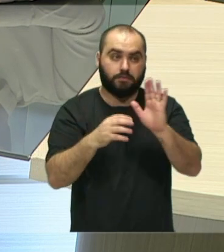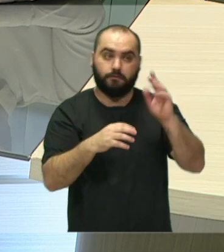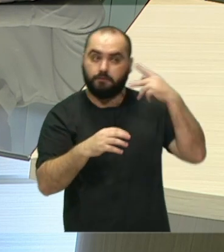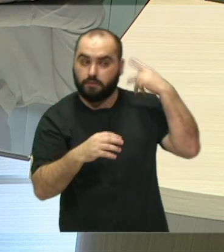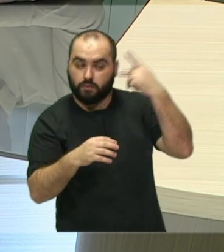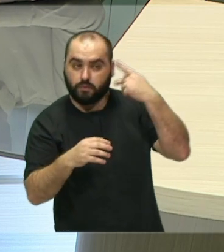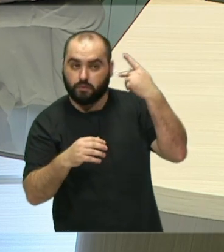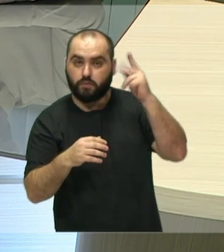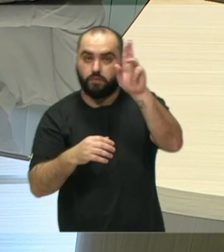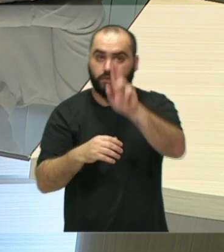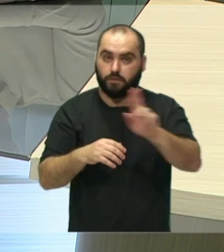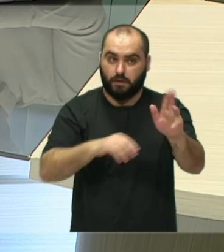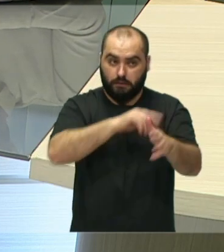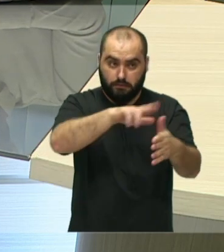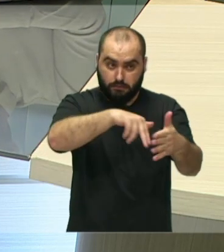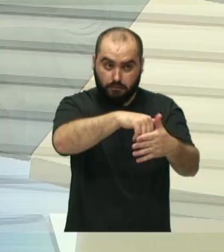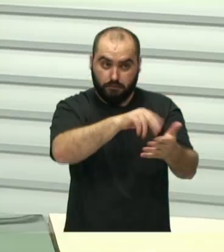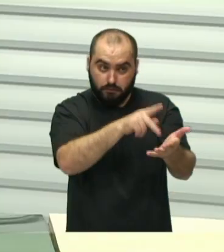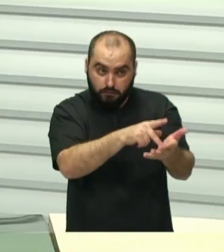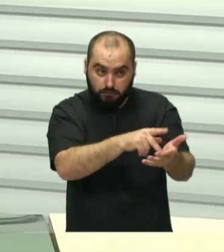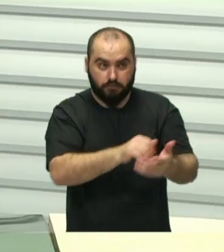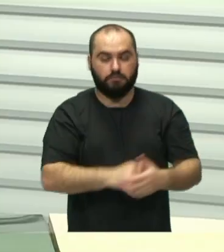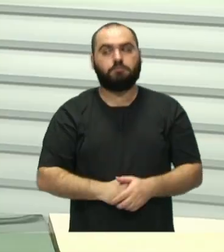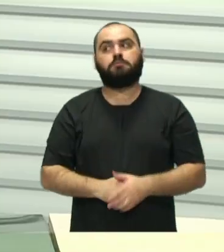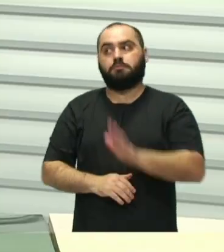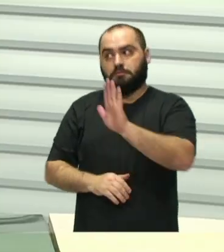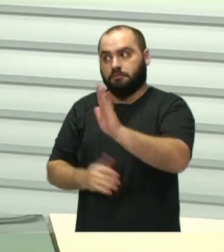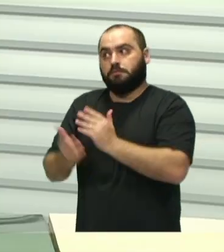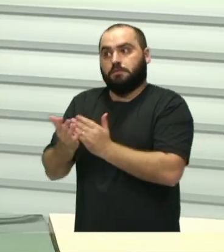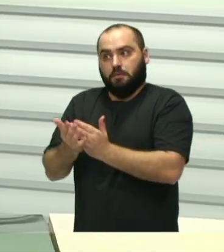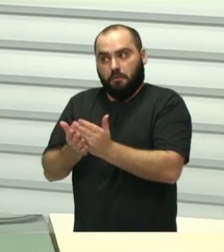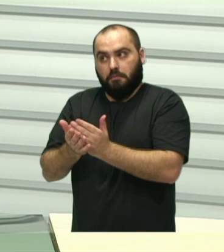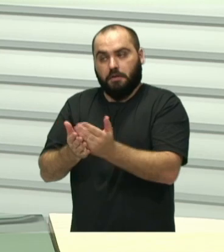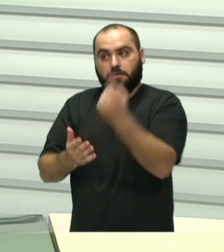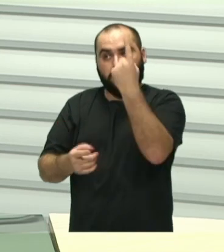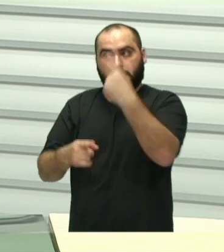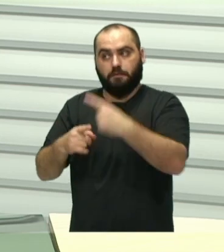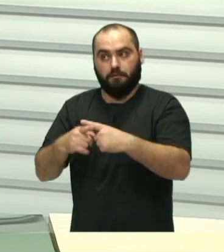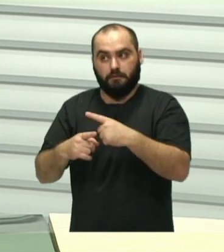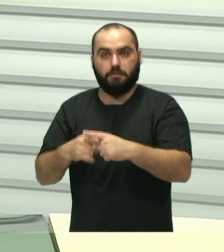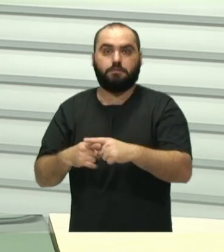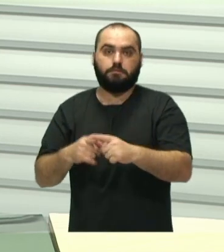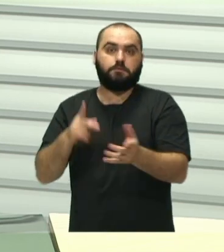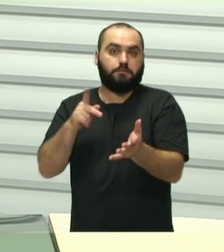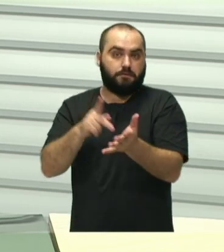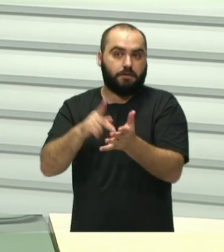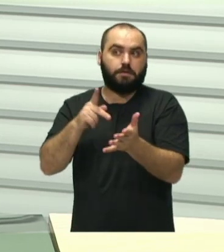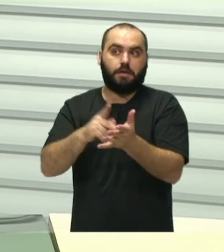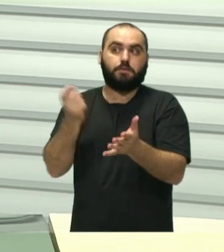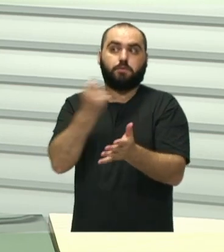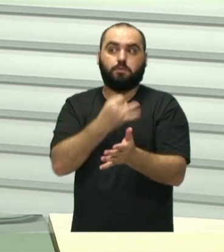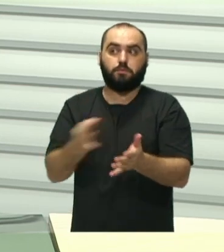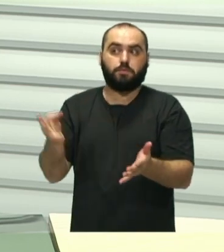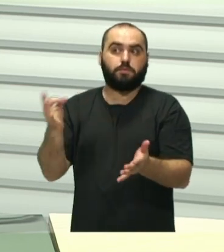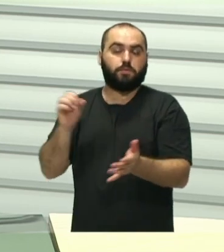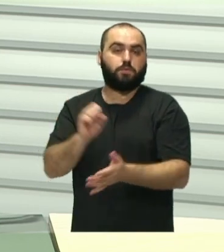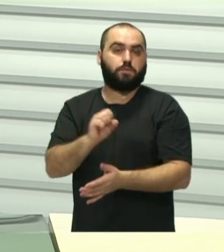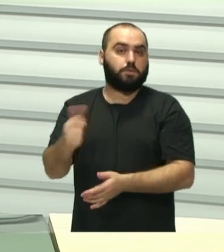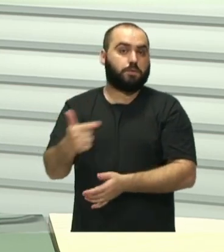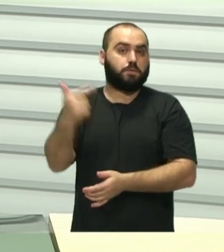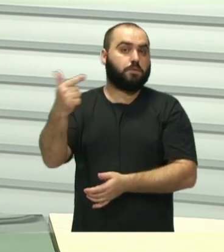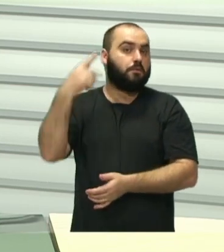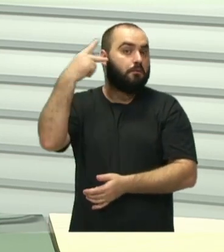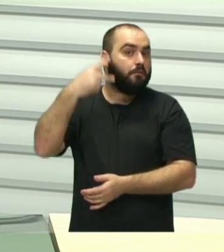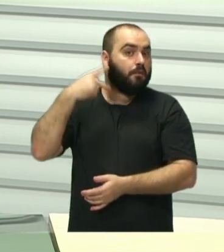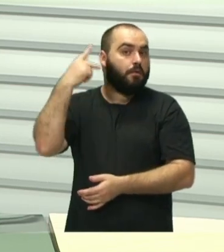a cadeira de um titular é para início de uma legislatura realmente é atípico Júnior a quantidade de rodízio mas aqui cabe o registro